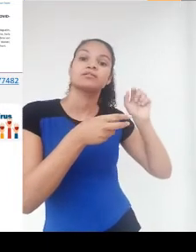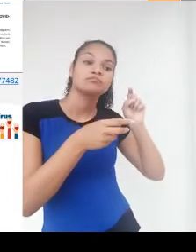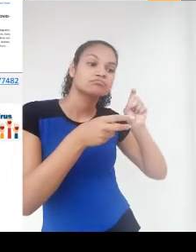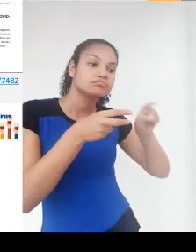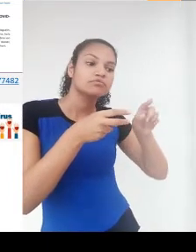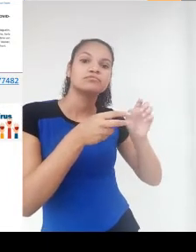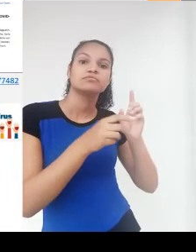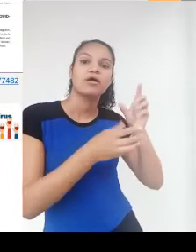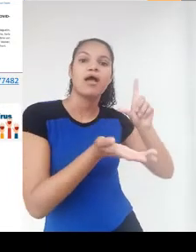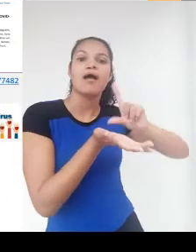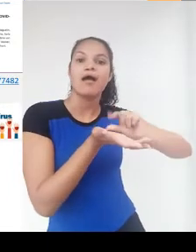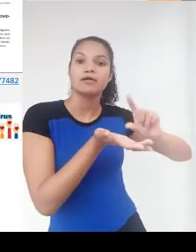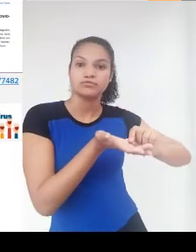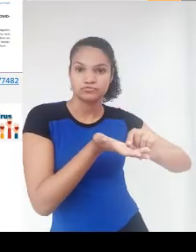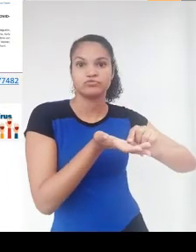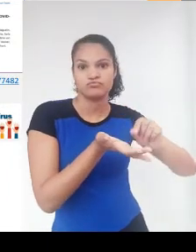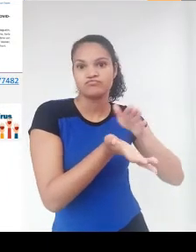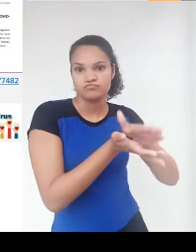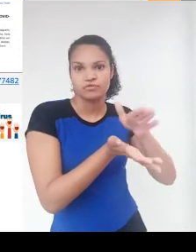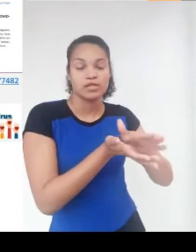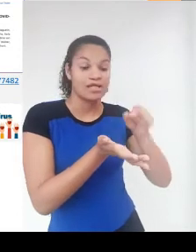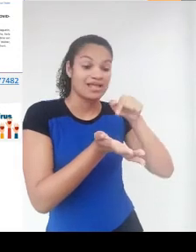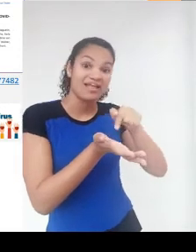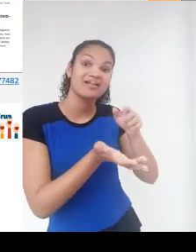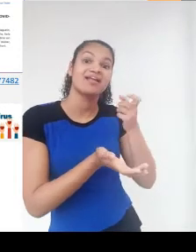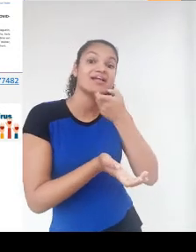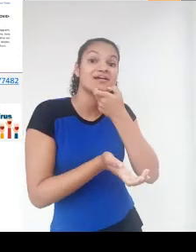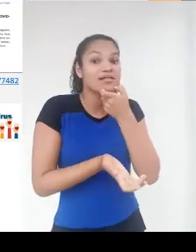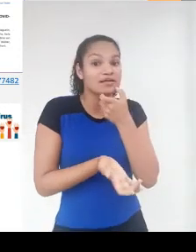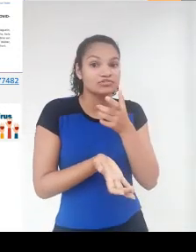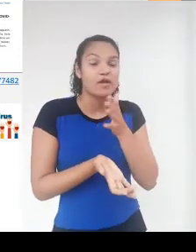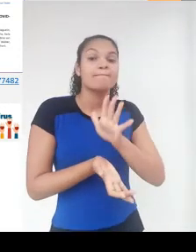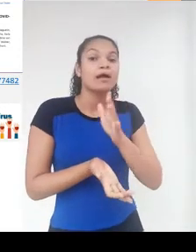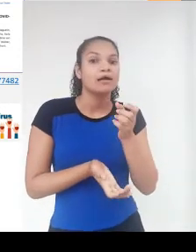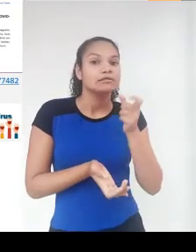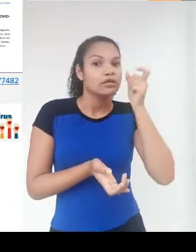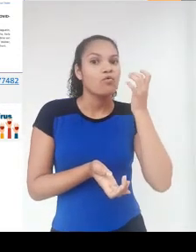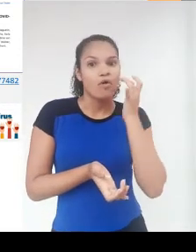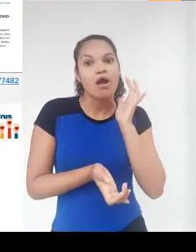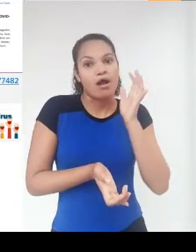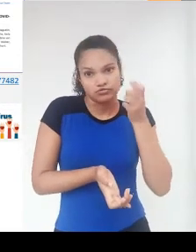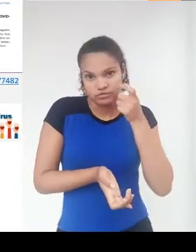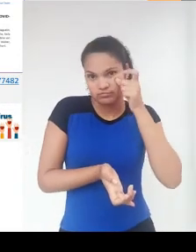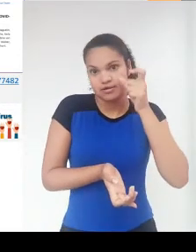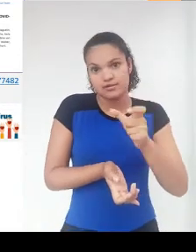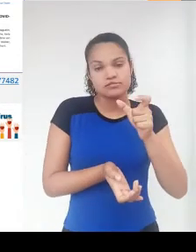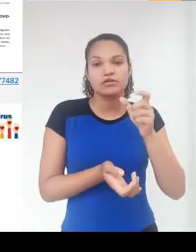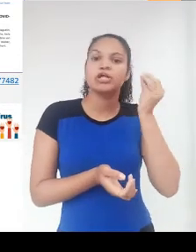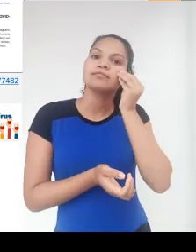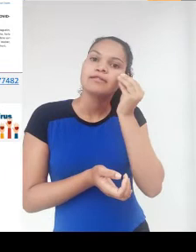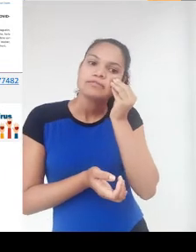ao artigo que foi publicado. Ele é em inglês, mas eu acho que vocês poderiam depois tentar encontrar o artigo,